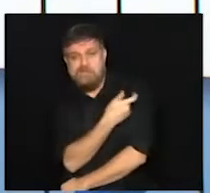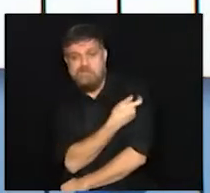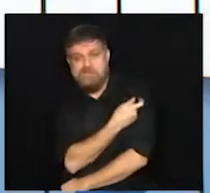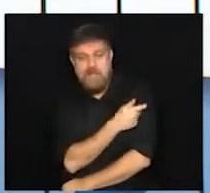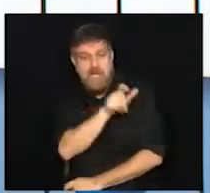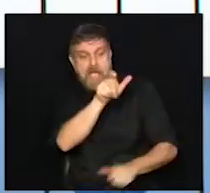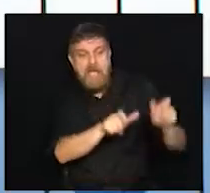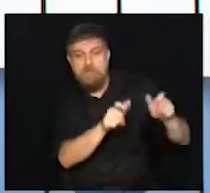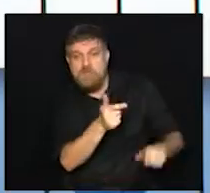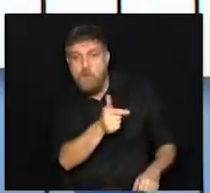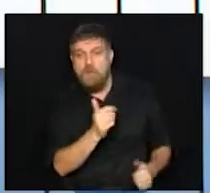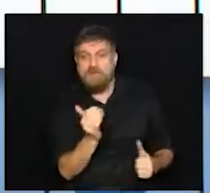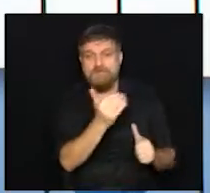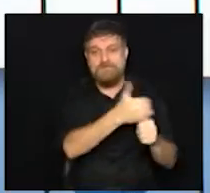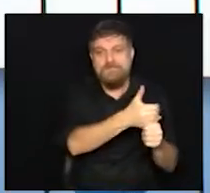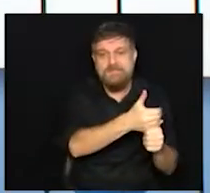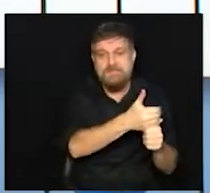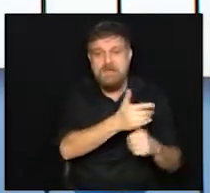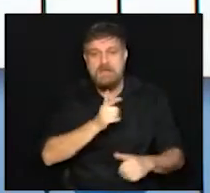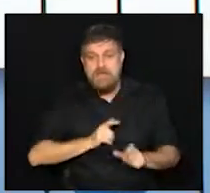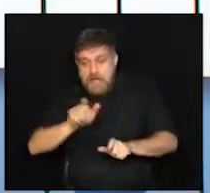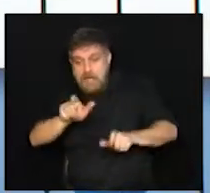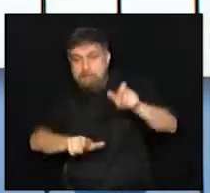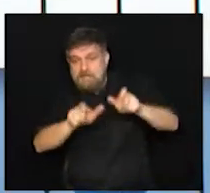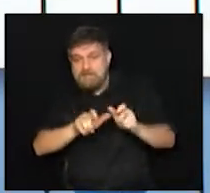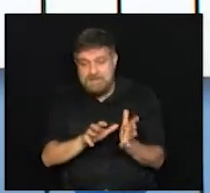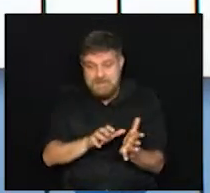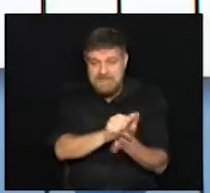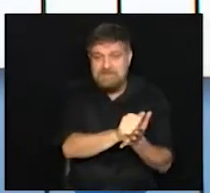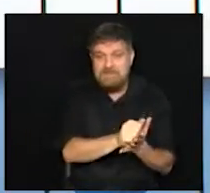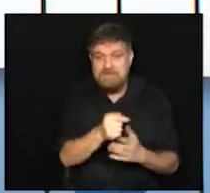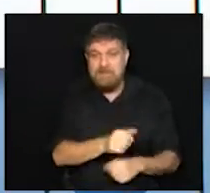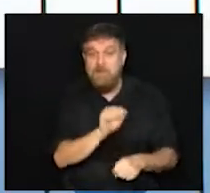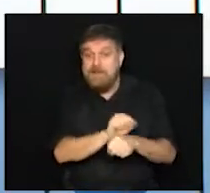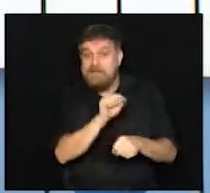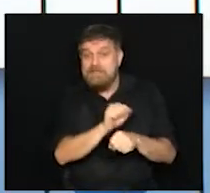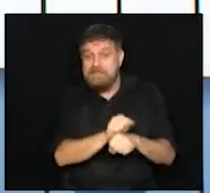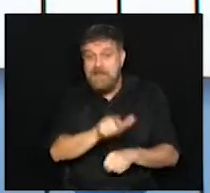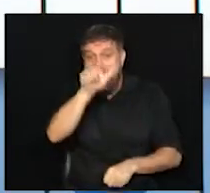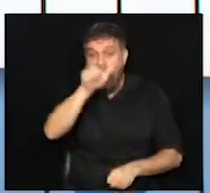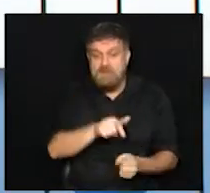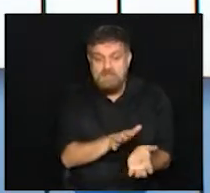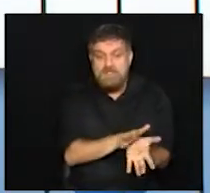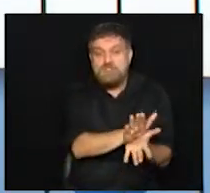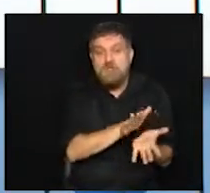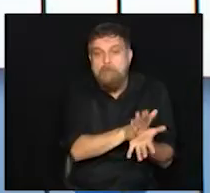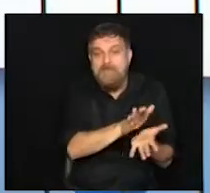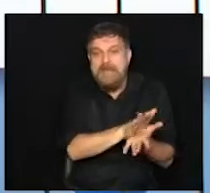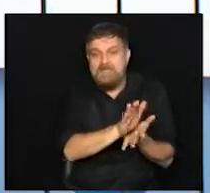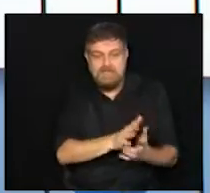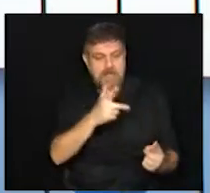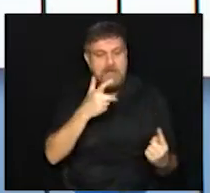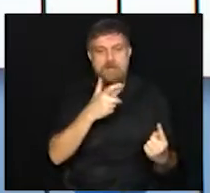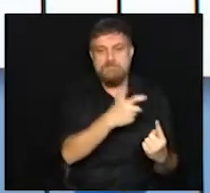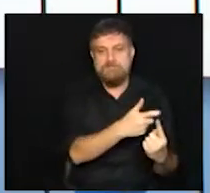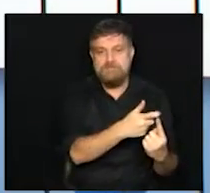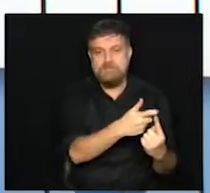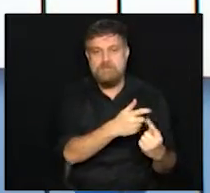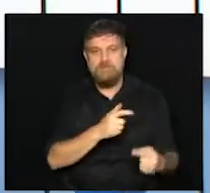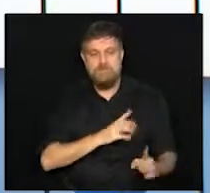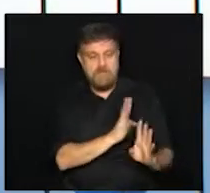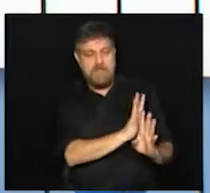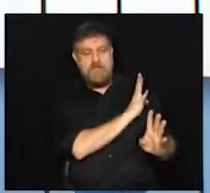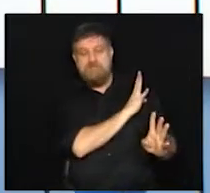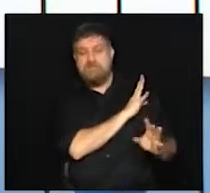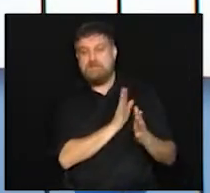outras pessoas. Nós temos, inclusive, as pessoas que se inscreveram na Xepa, que são as doses sobrantes. Elas estão lá na fila